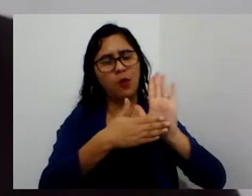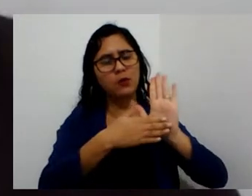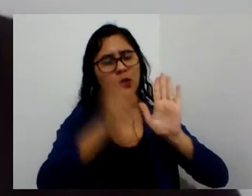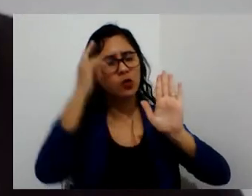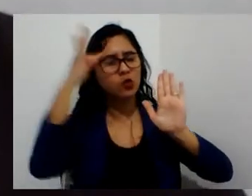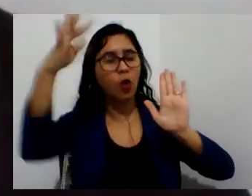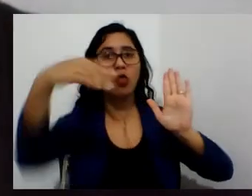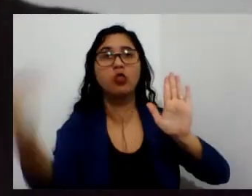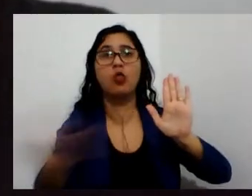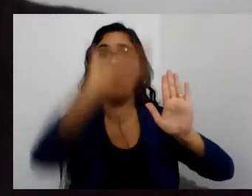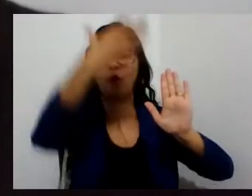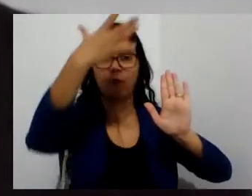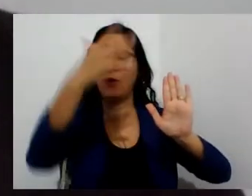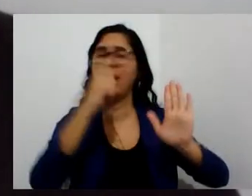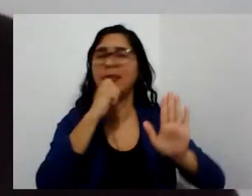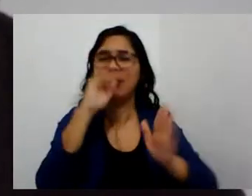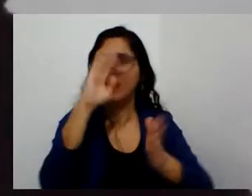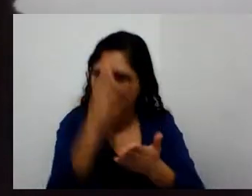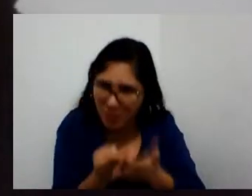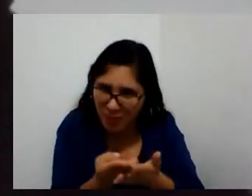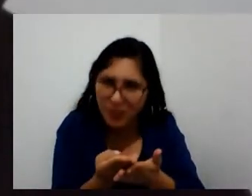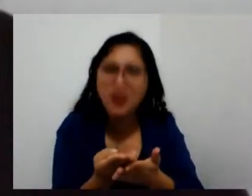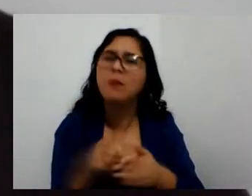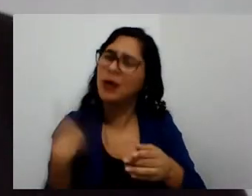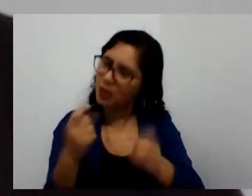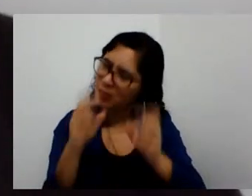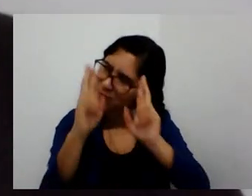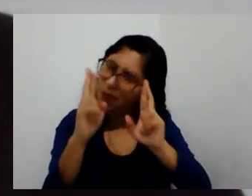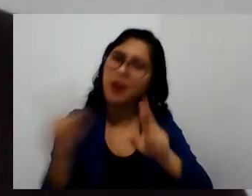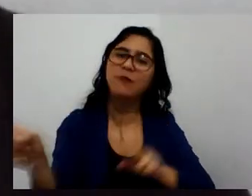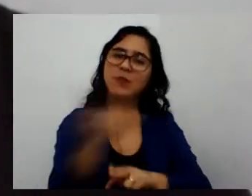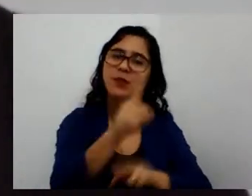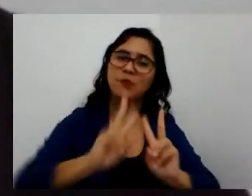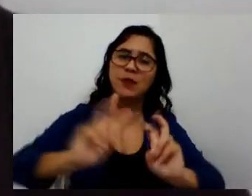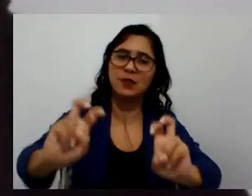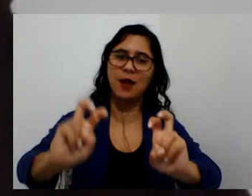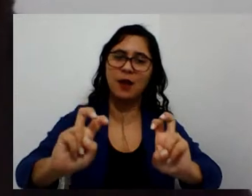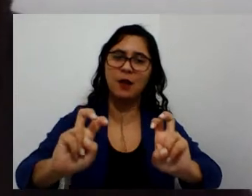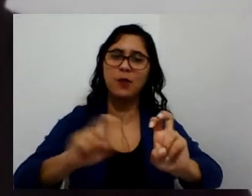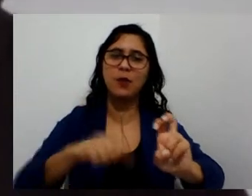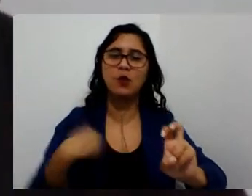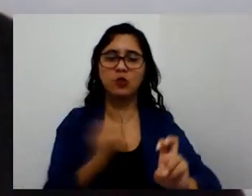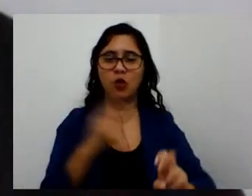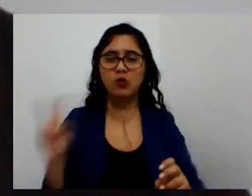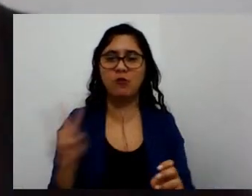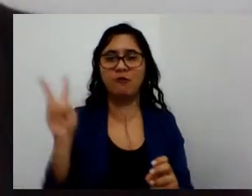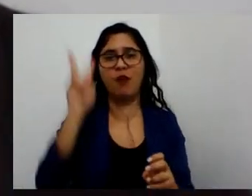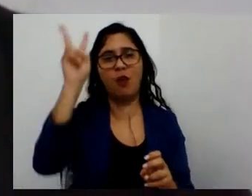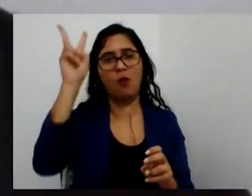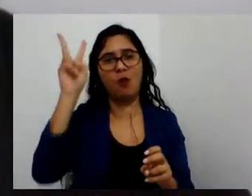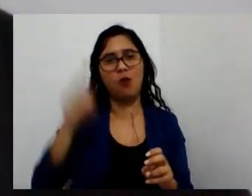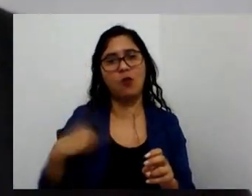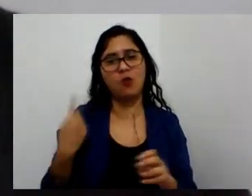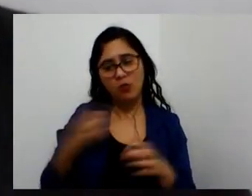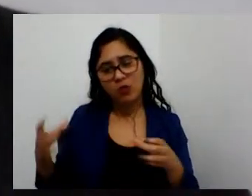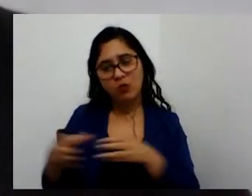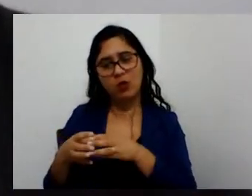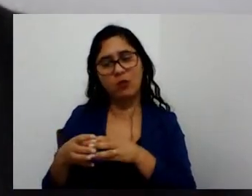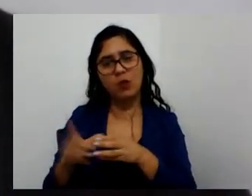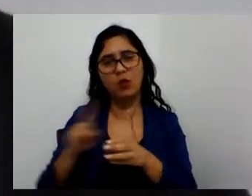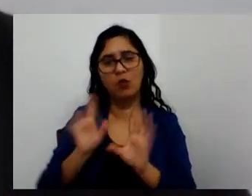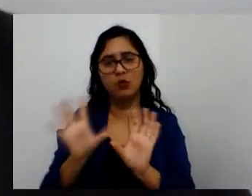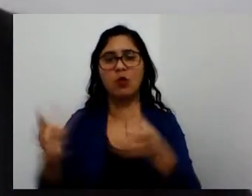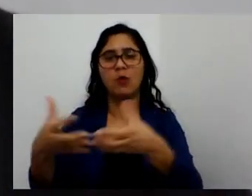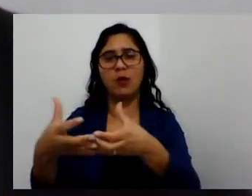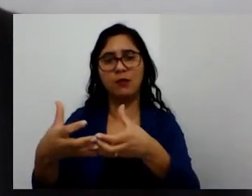UFSCar. E nós esperamos que vocês realmente percebam o valor que nós temos como equipe, como comunidade, como cidadãos de